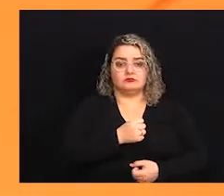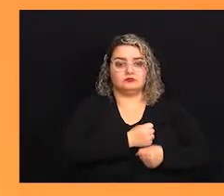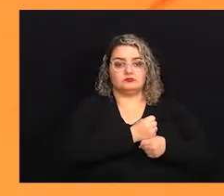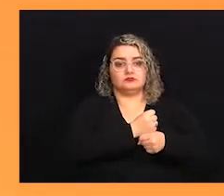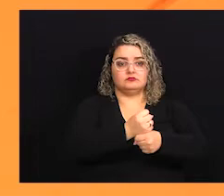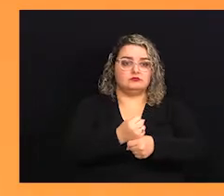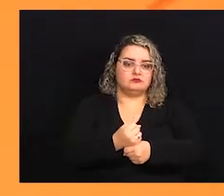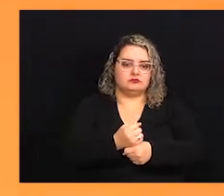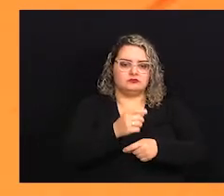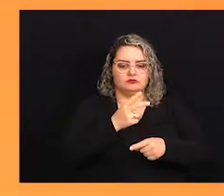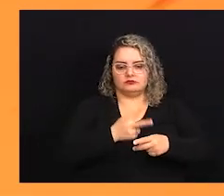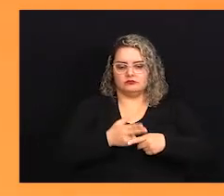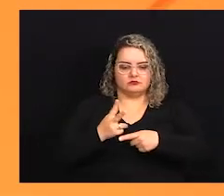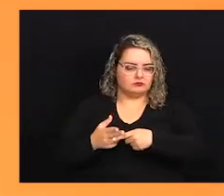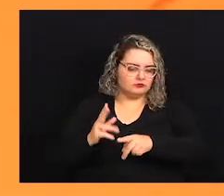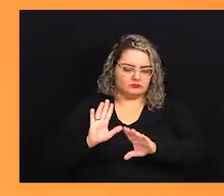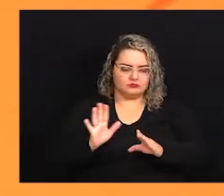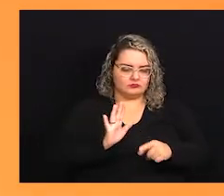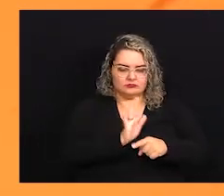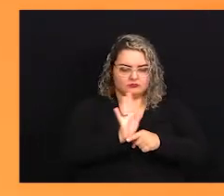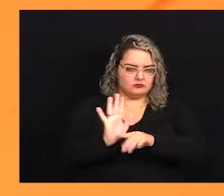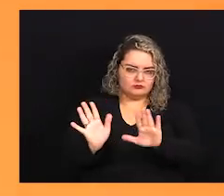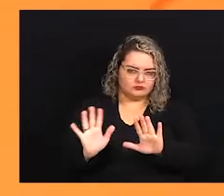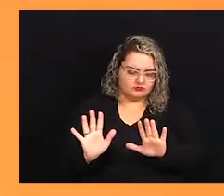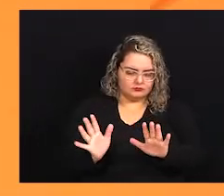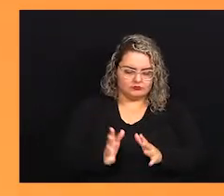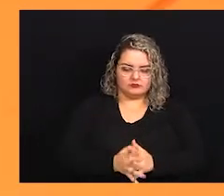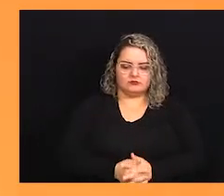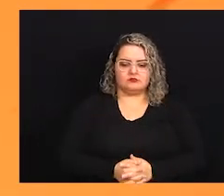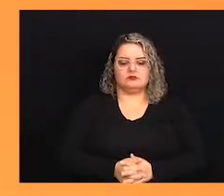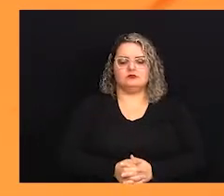virar um filme, uma série. Não.